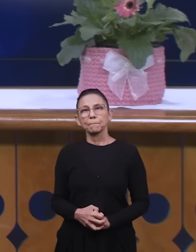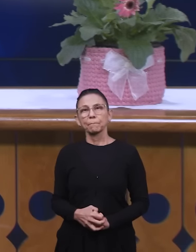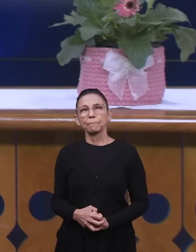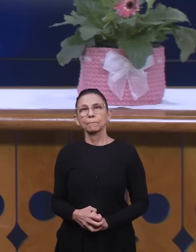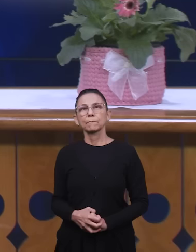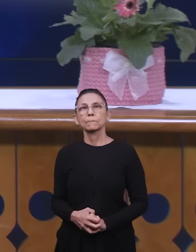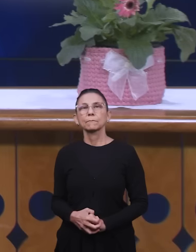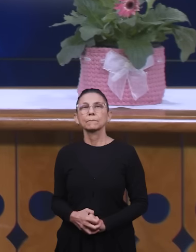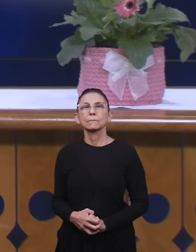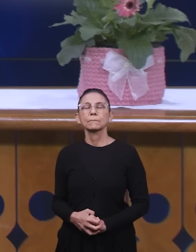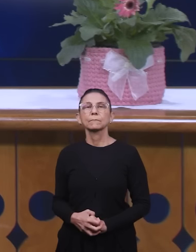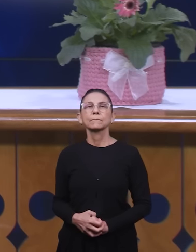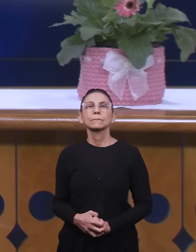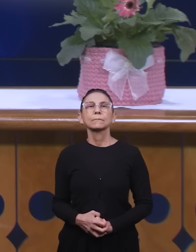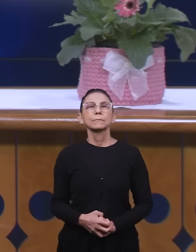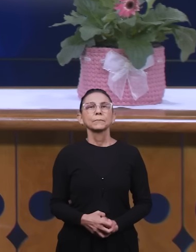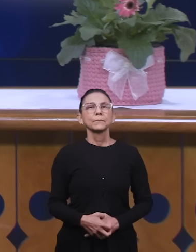Amém.